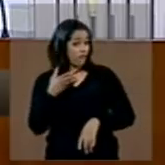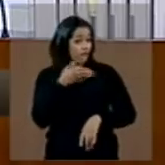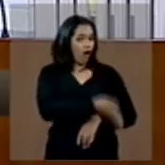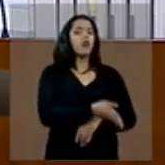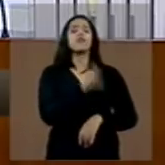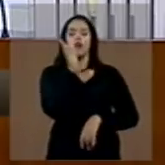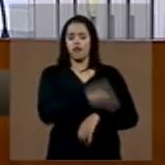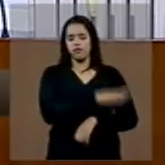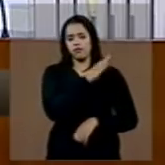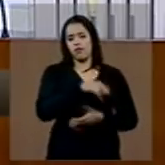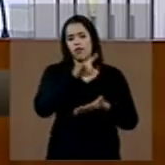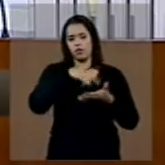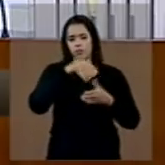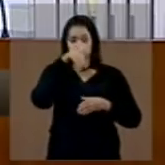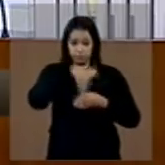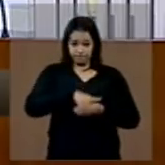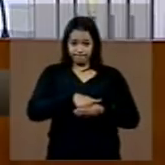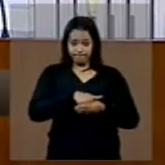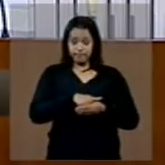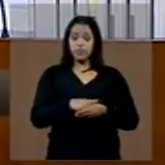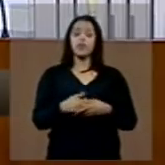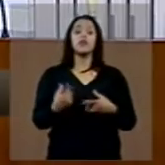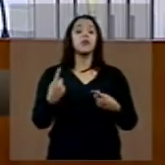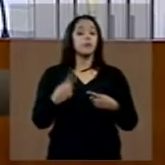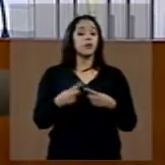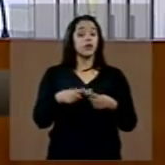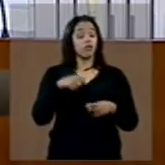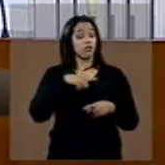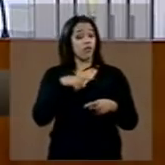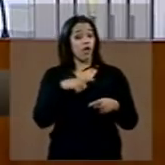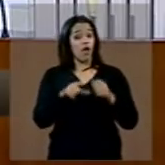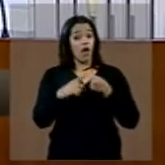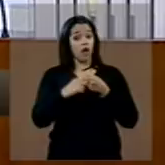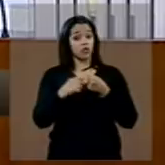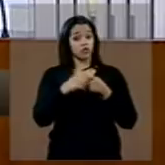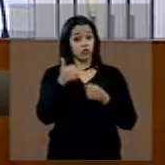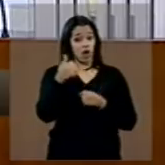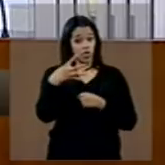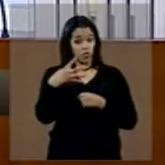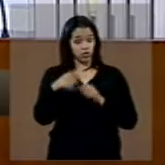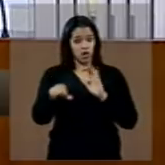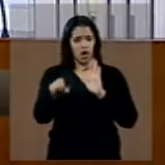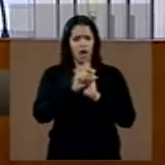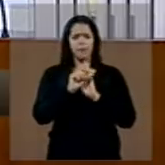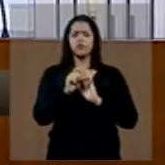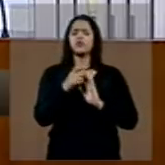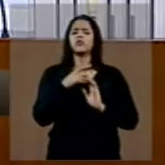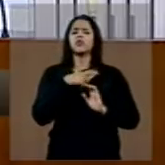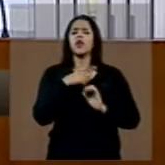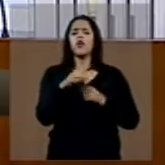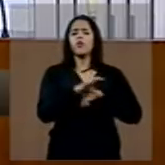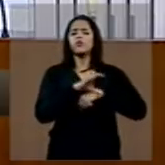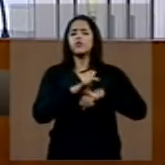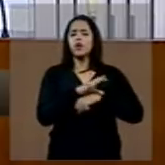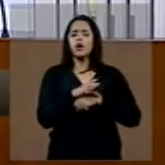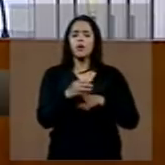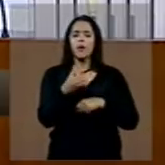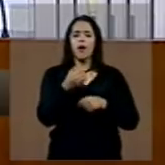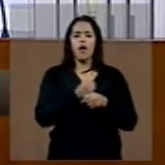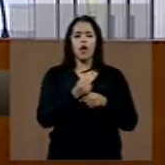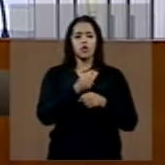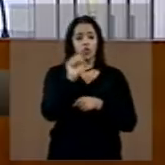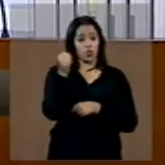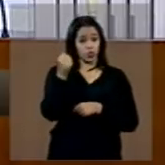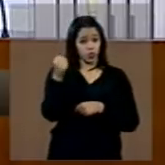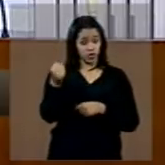processo de revisão eleitoral em virtude do que dispõe o artigo 14, caput, parágrafo 1º da Constituição de